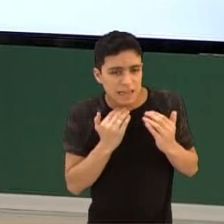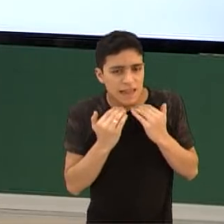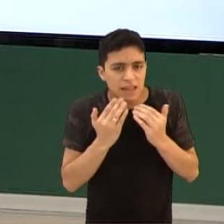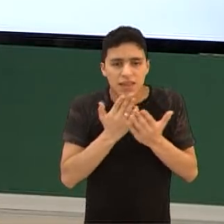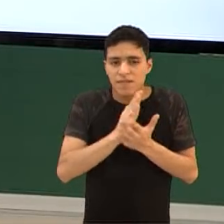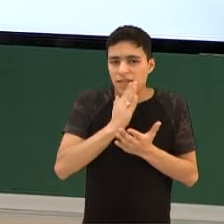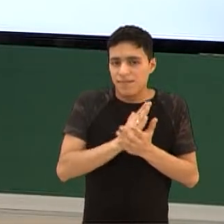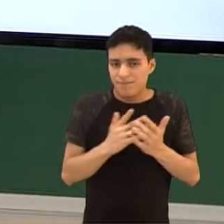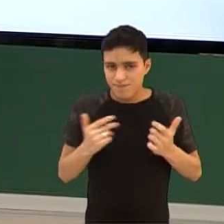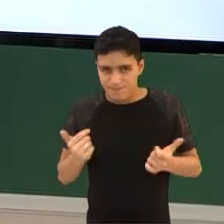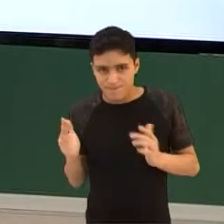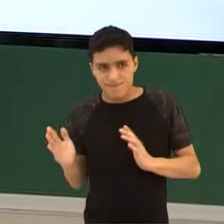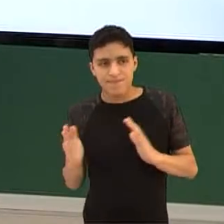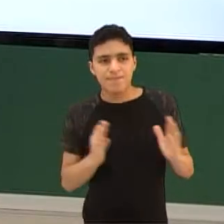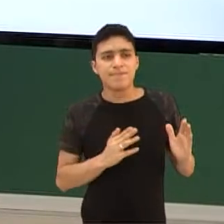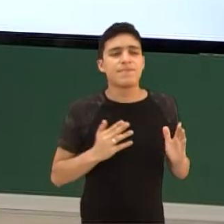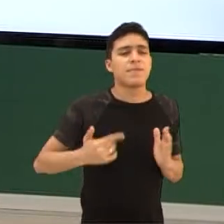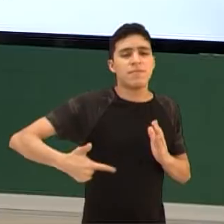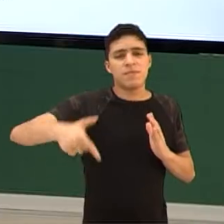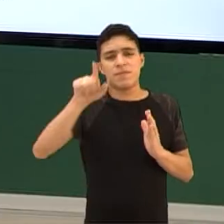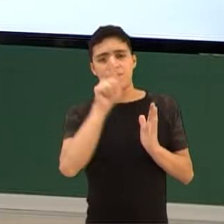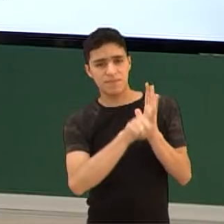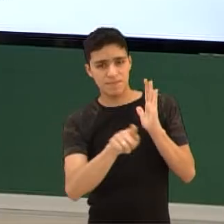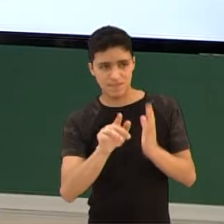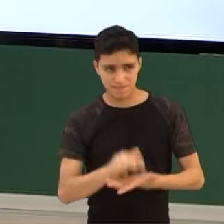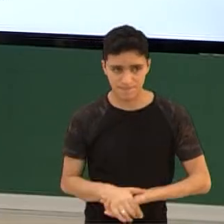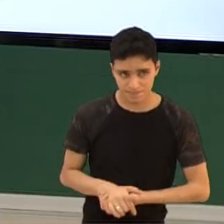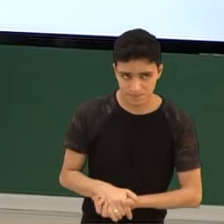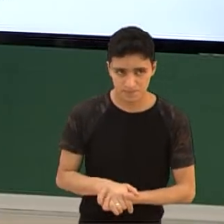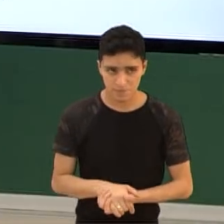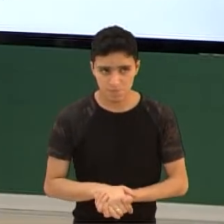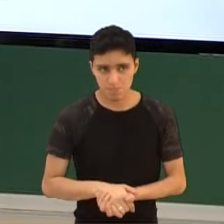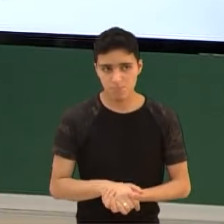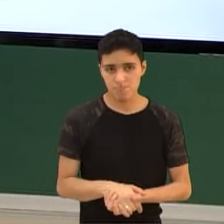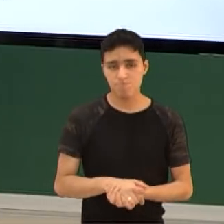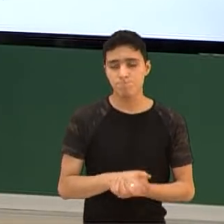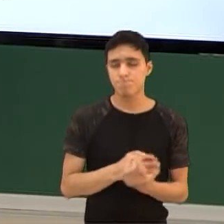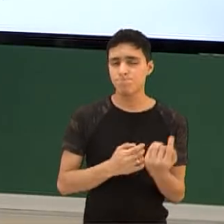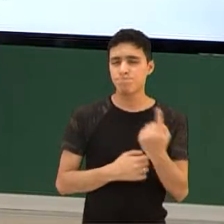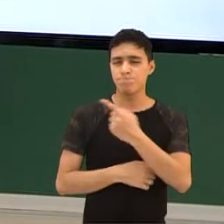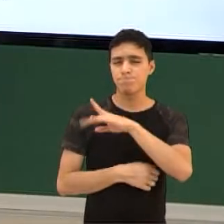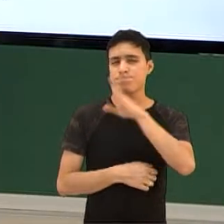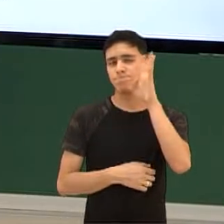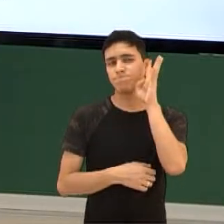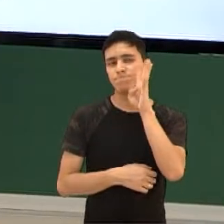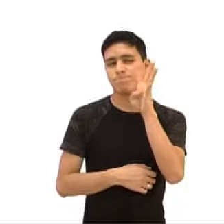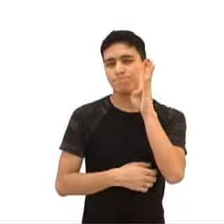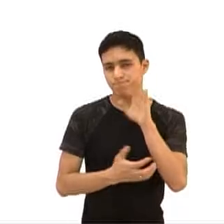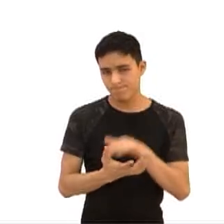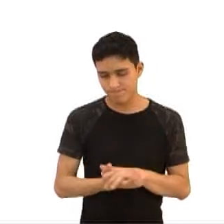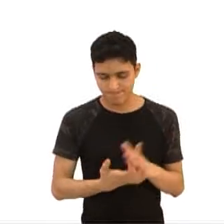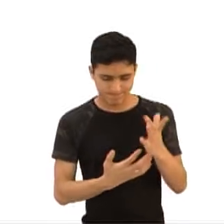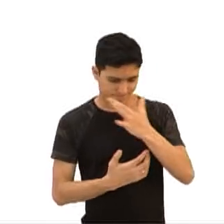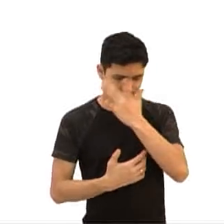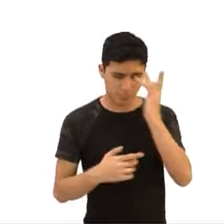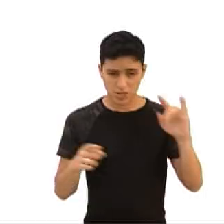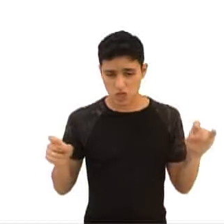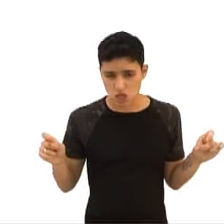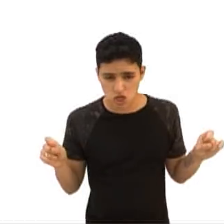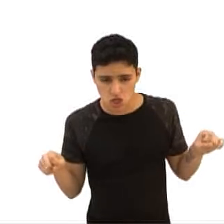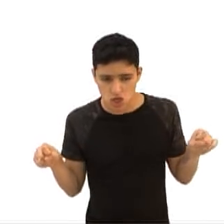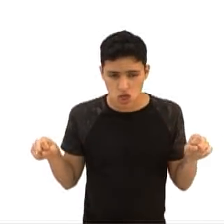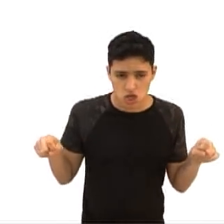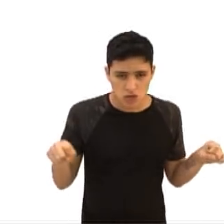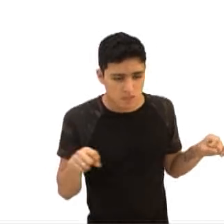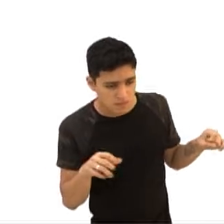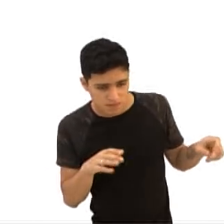gente? Vamos lá. Próxima questão. Essa aqui é legal, né? Vejam, o motociclista em sua